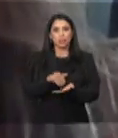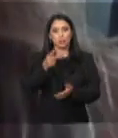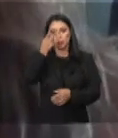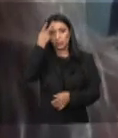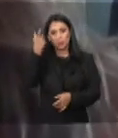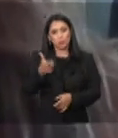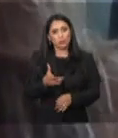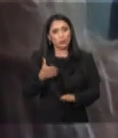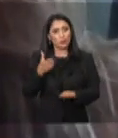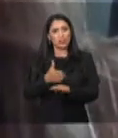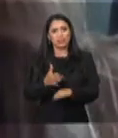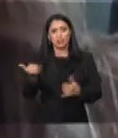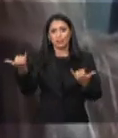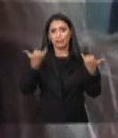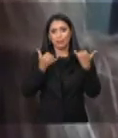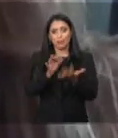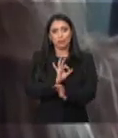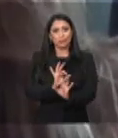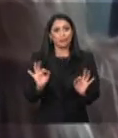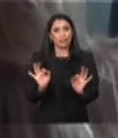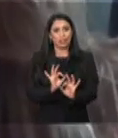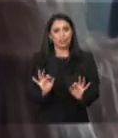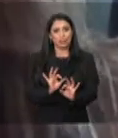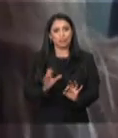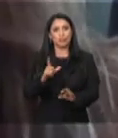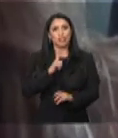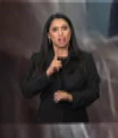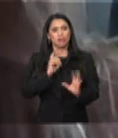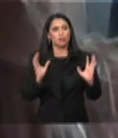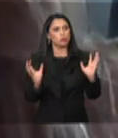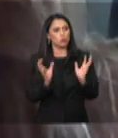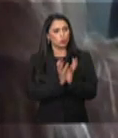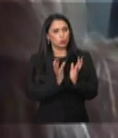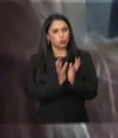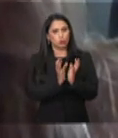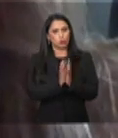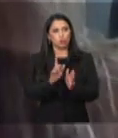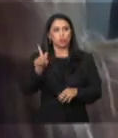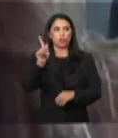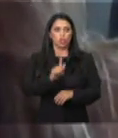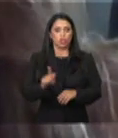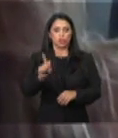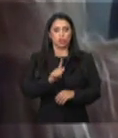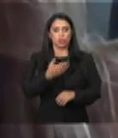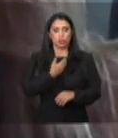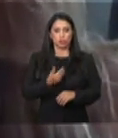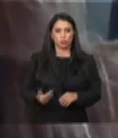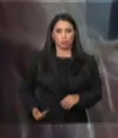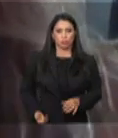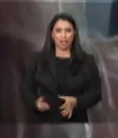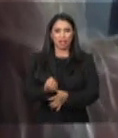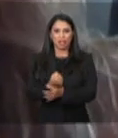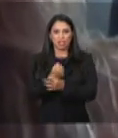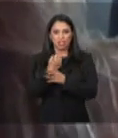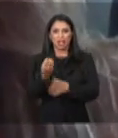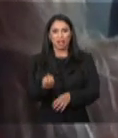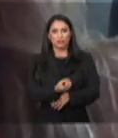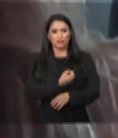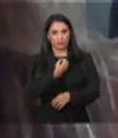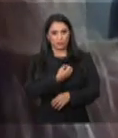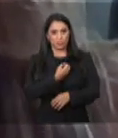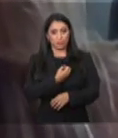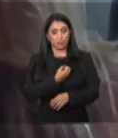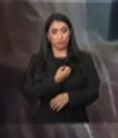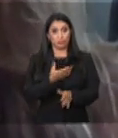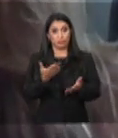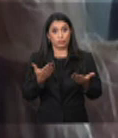sequer a informação vivenciamos grupos movimentando gestores públicos para garantir a vida uma vez